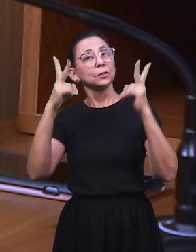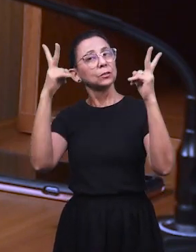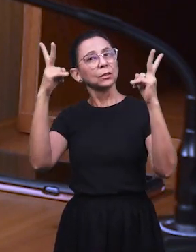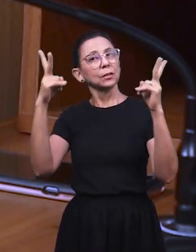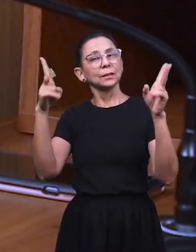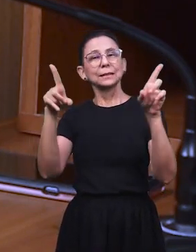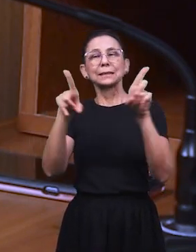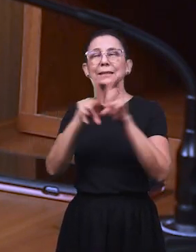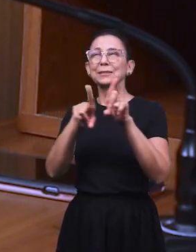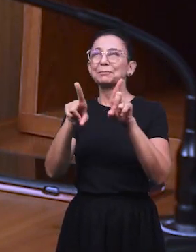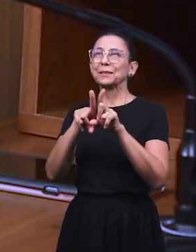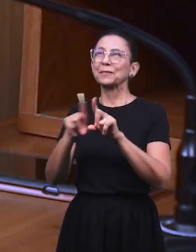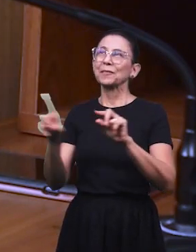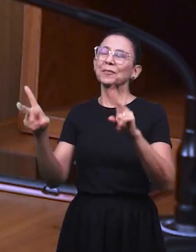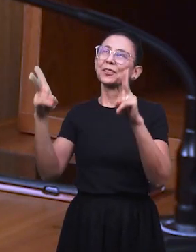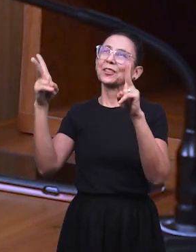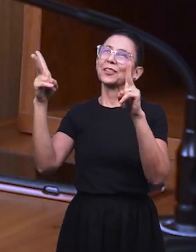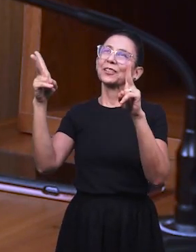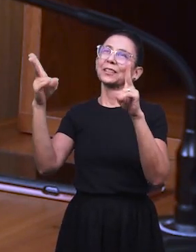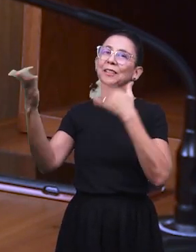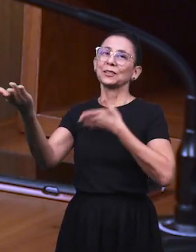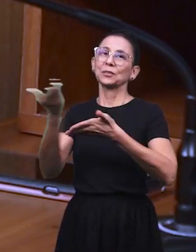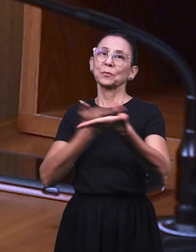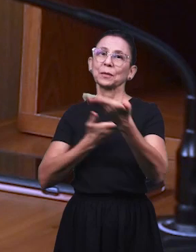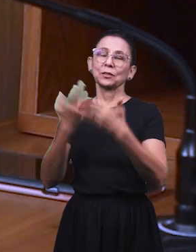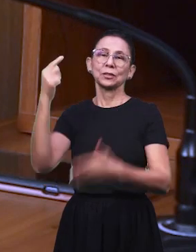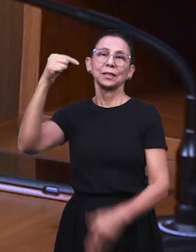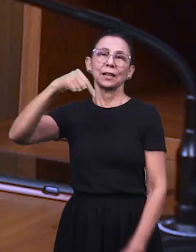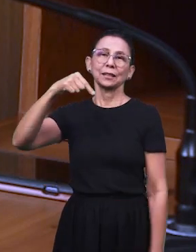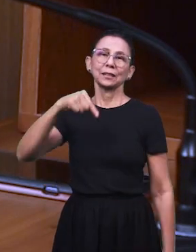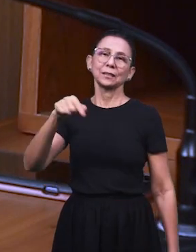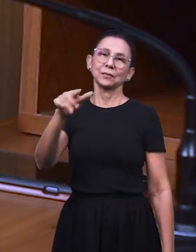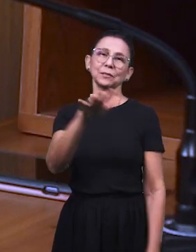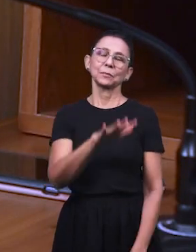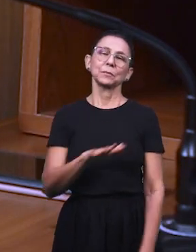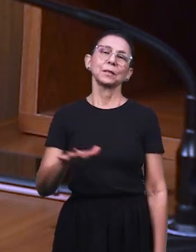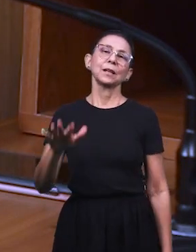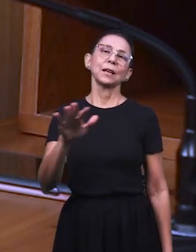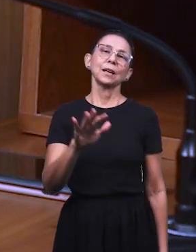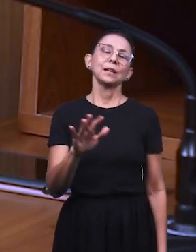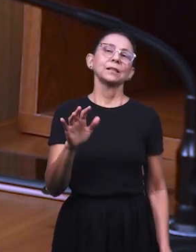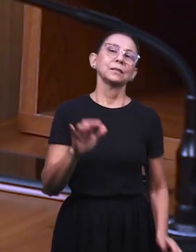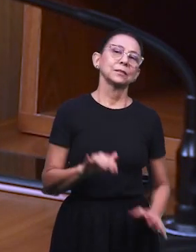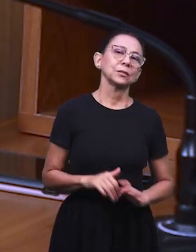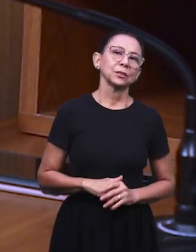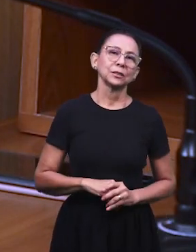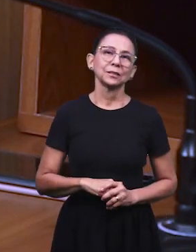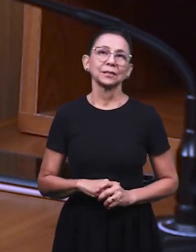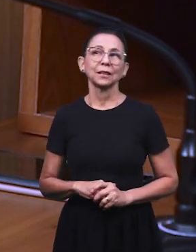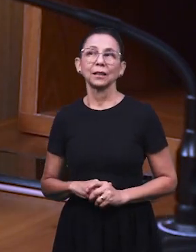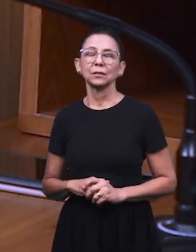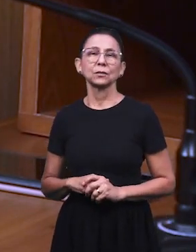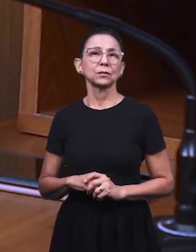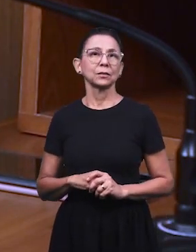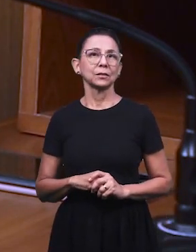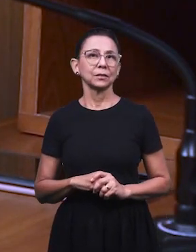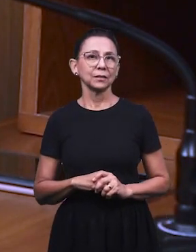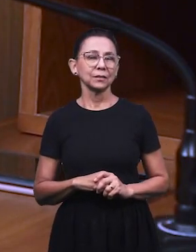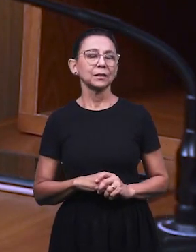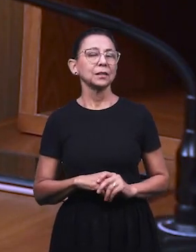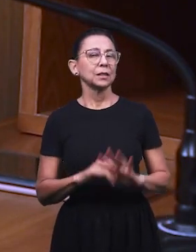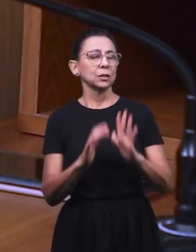é que as provas vêm, mas as vitórias vêm também. E quando vem a vitória, aí a gente compartilha